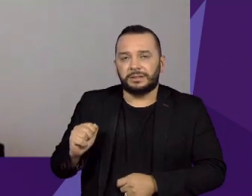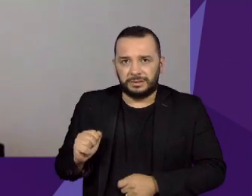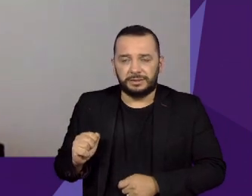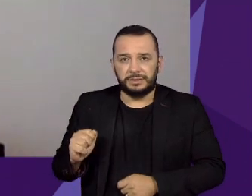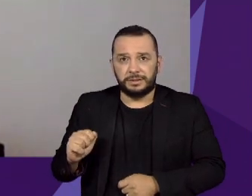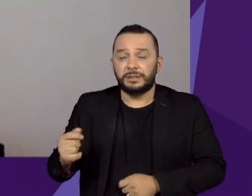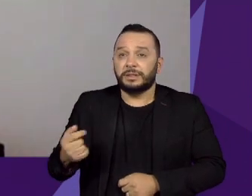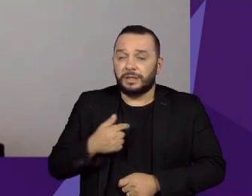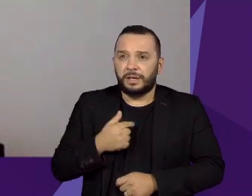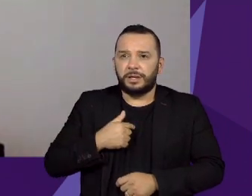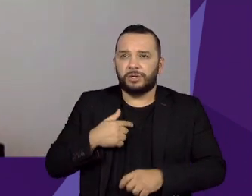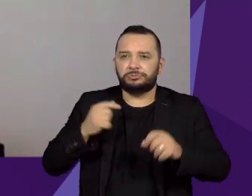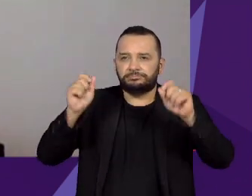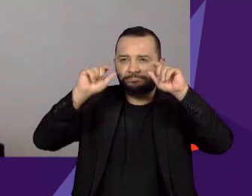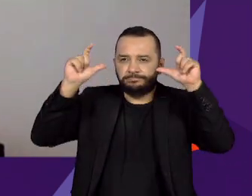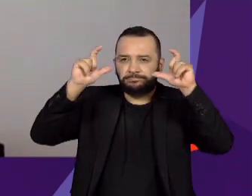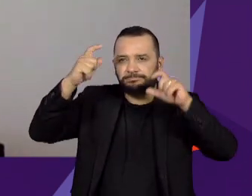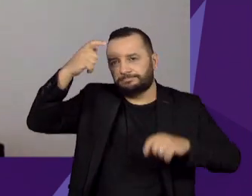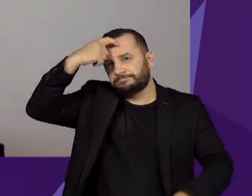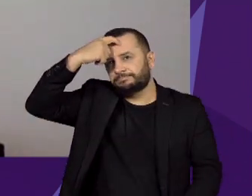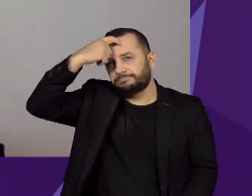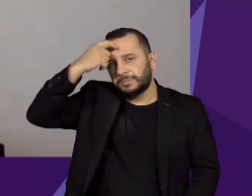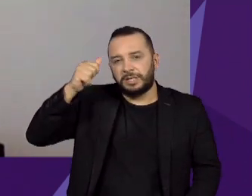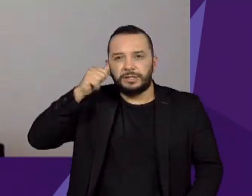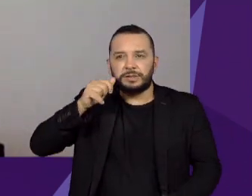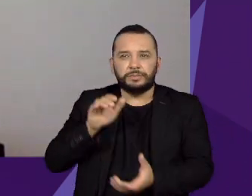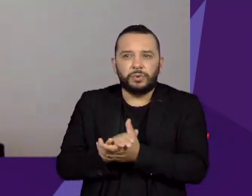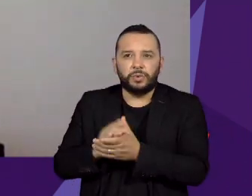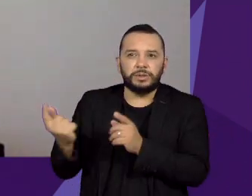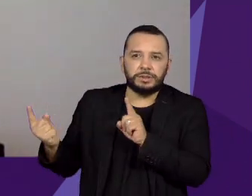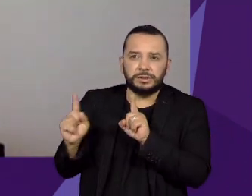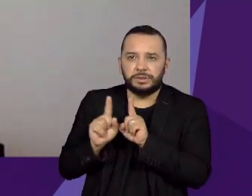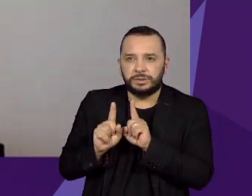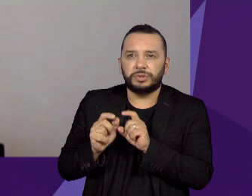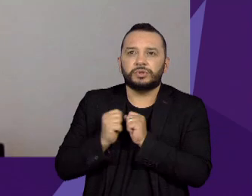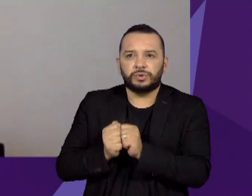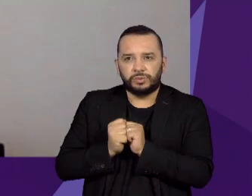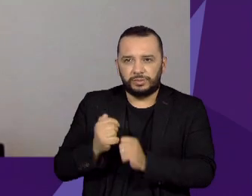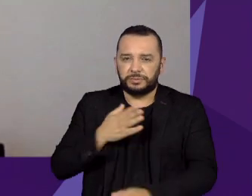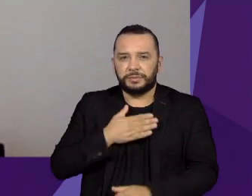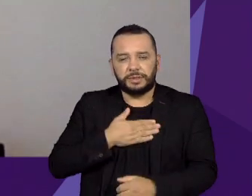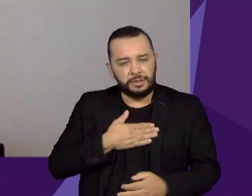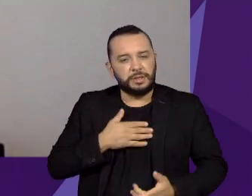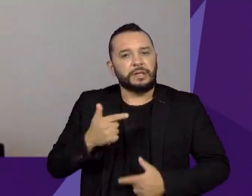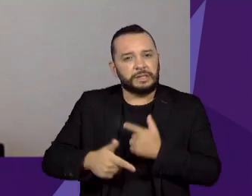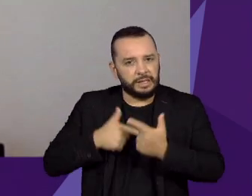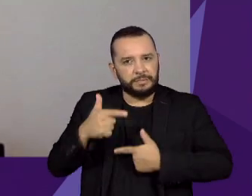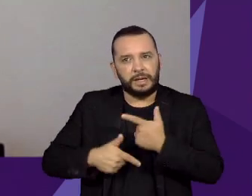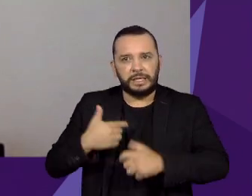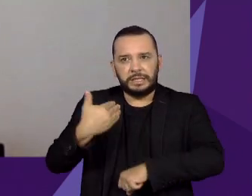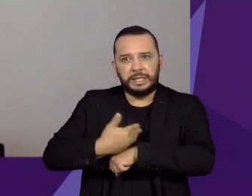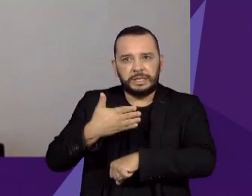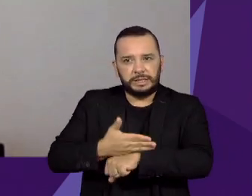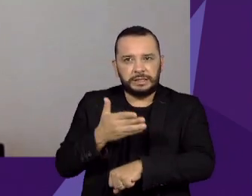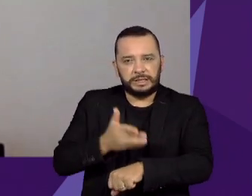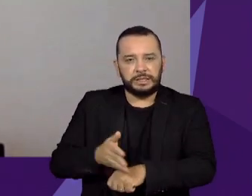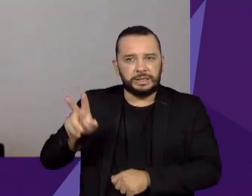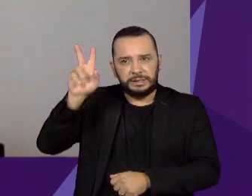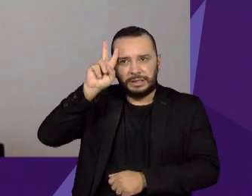Lúcido, totalmente lúcido, a minha mulher comigo aqui, trabalhando ininterruptamente de segunda a